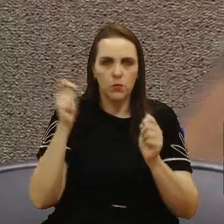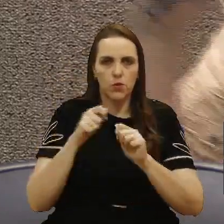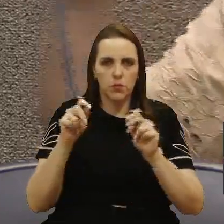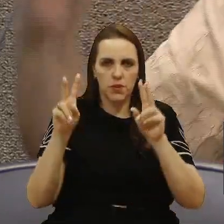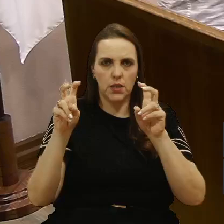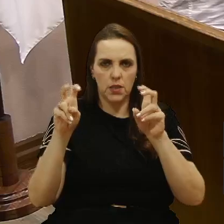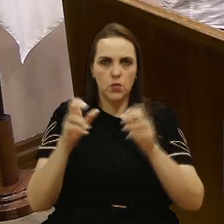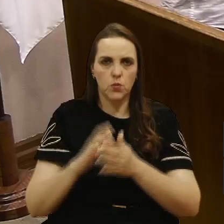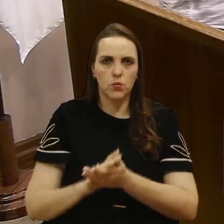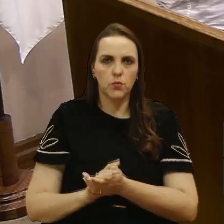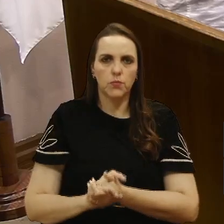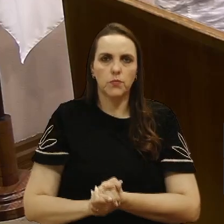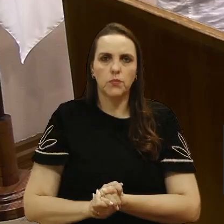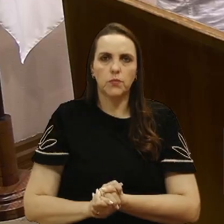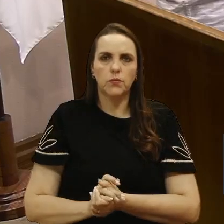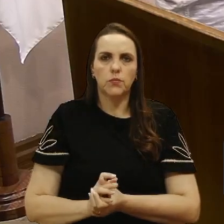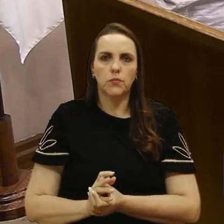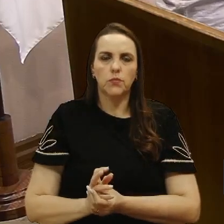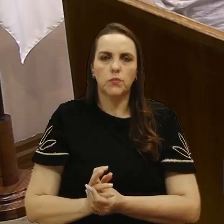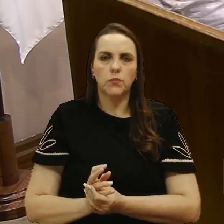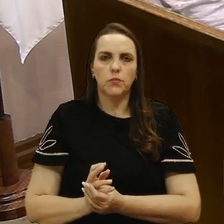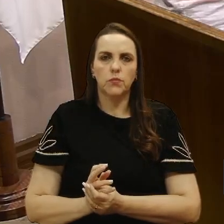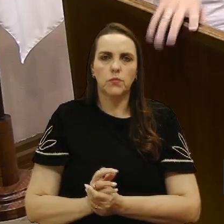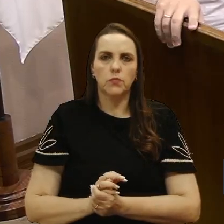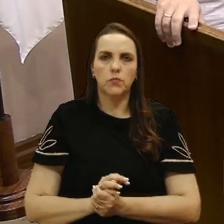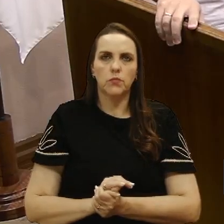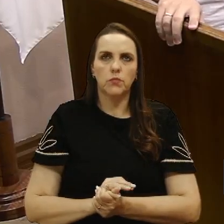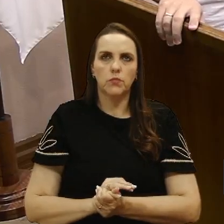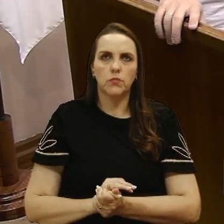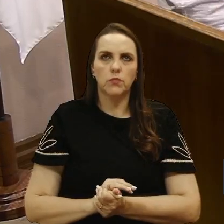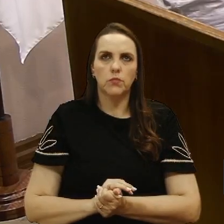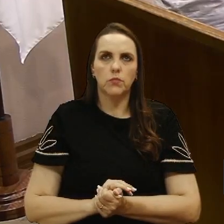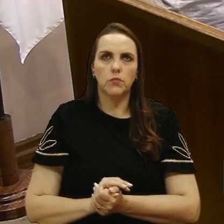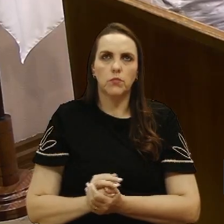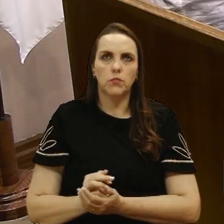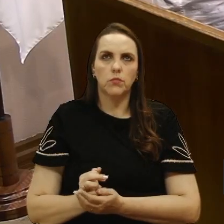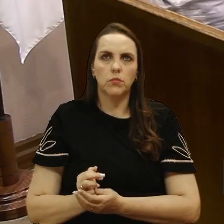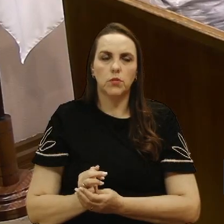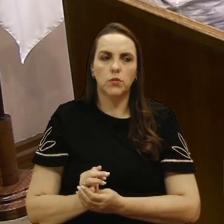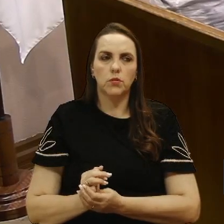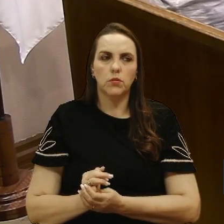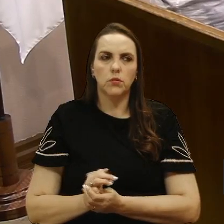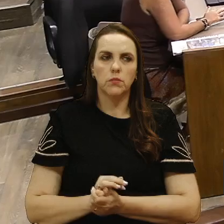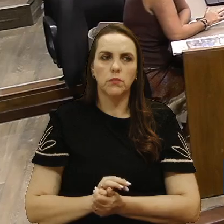uma parte? Não, tudo bem. Eu falo depois.